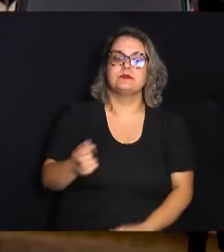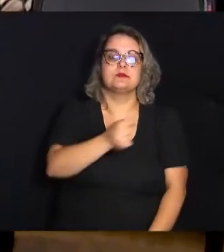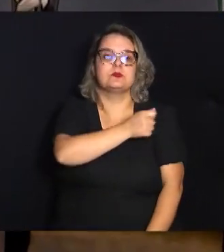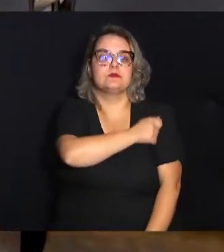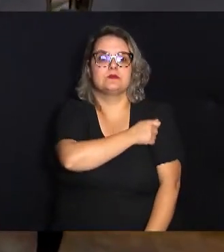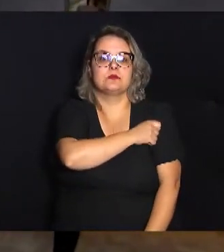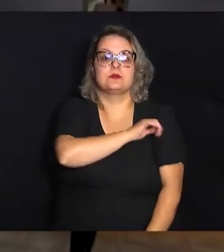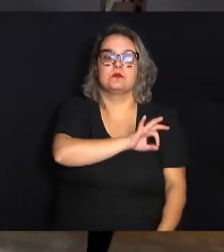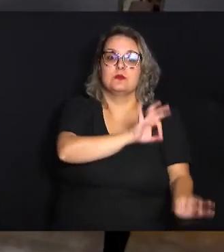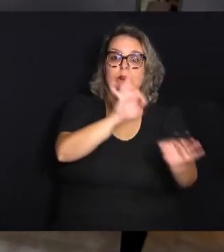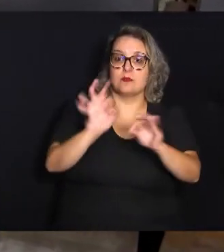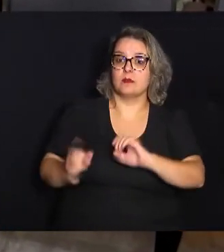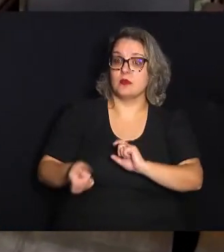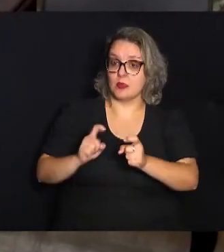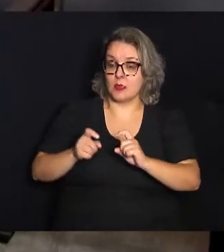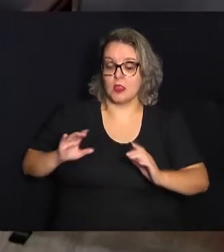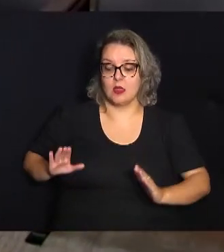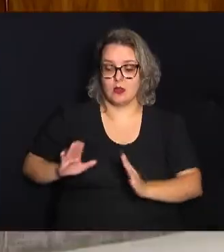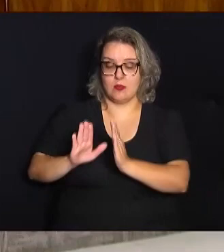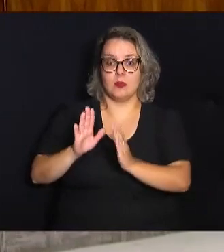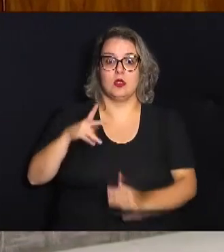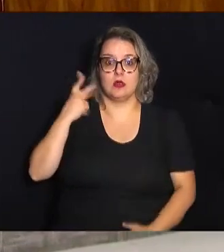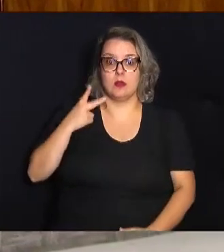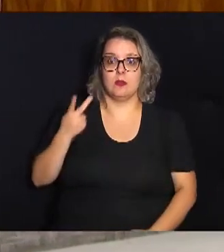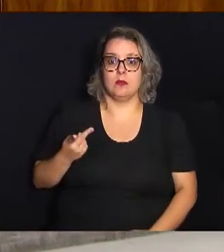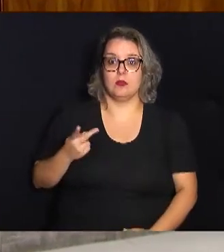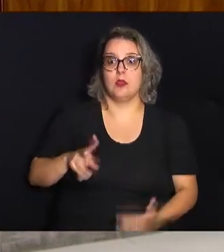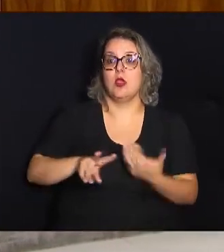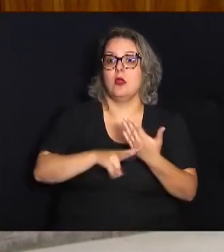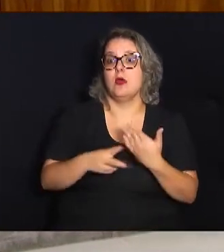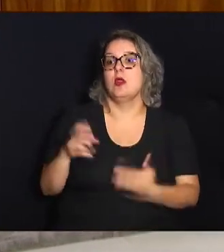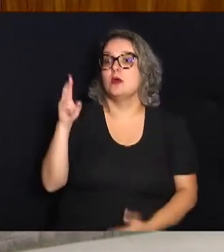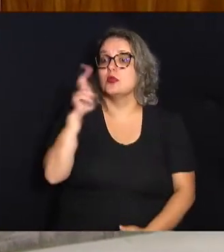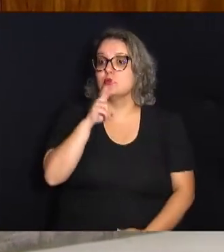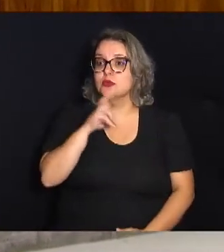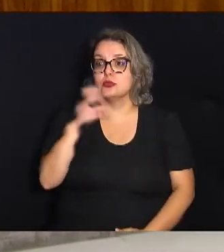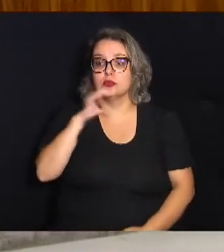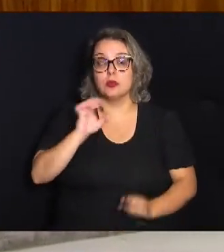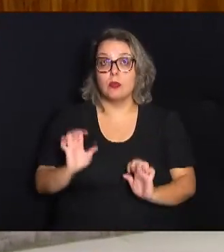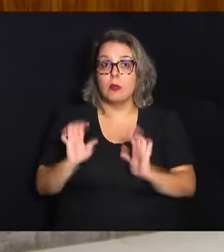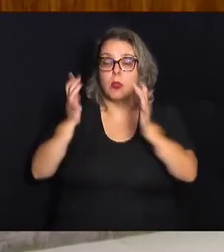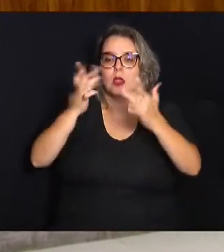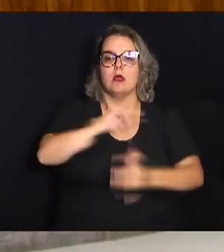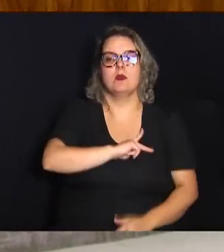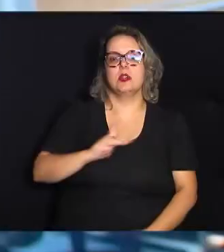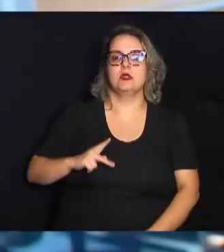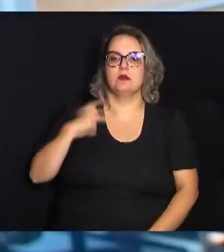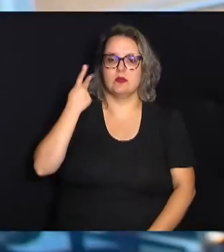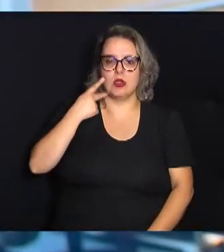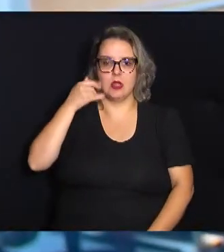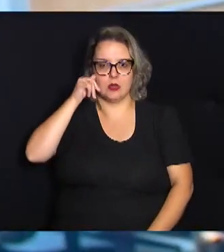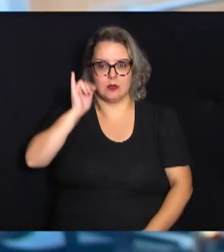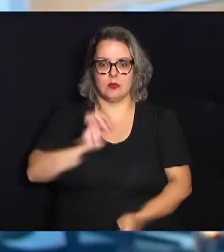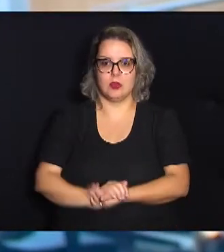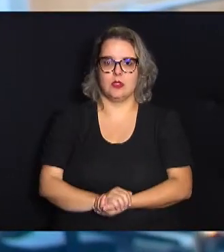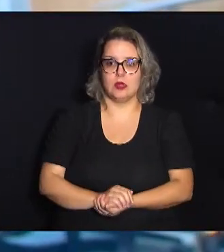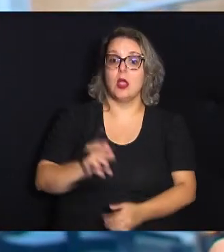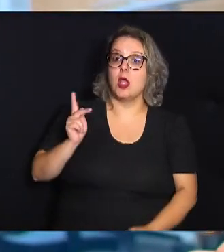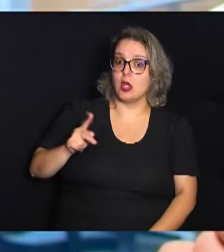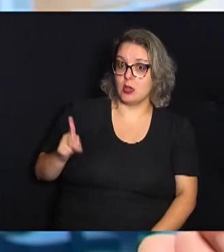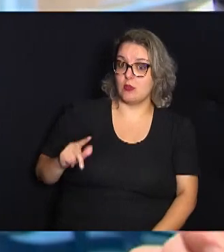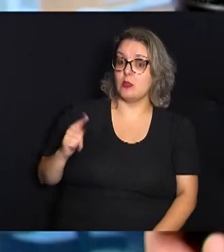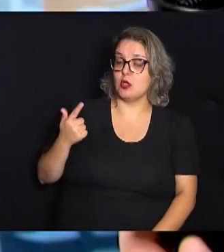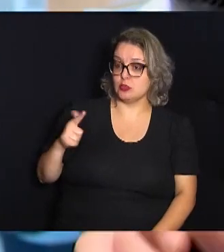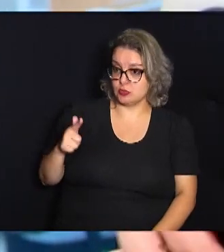à reunião da Frente Parlamentar de Combate aos Efeitos de Emergência Climática, presidida pelo vereador Paulo Búfalo. A professora de